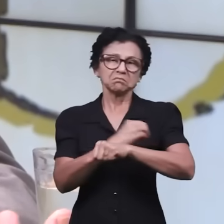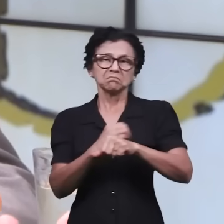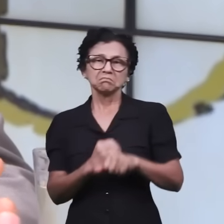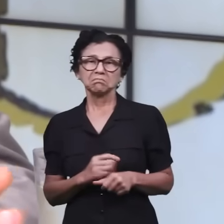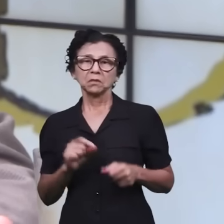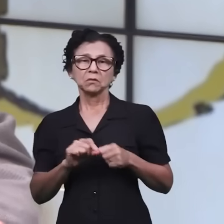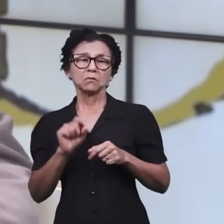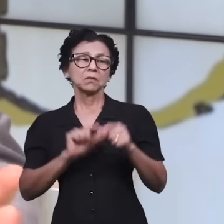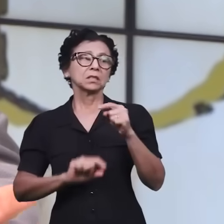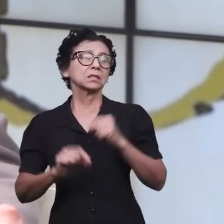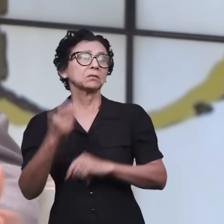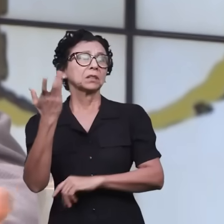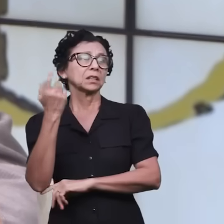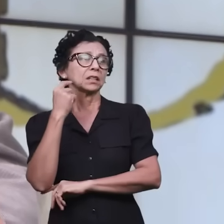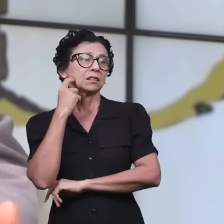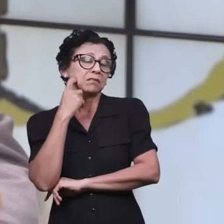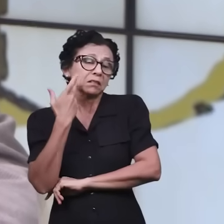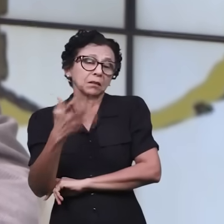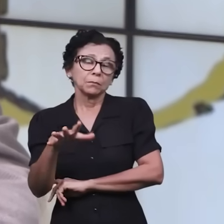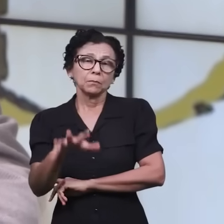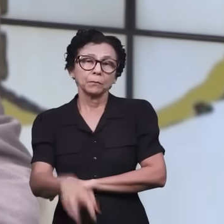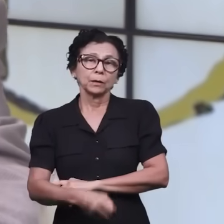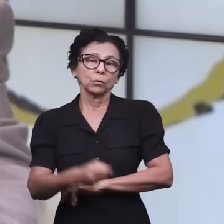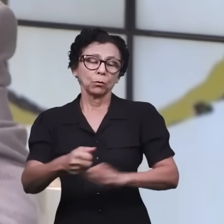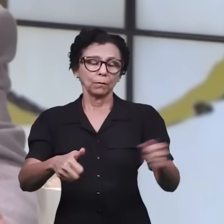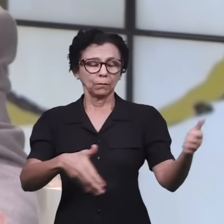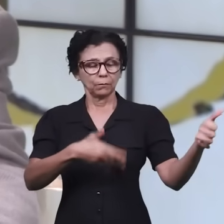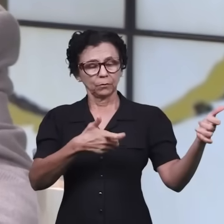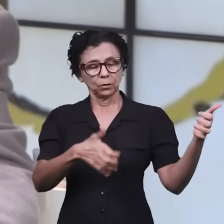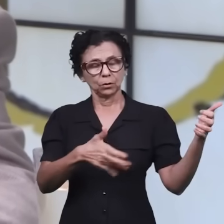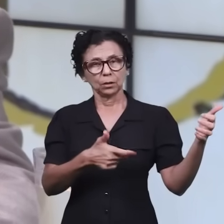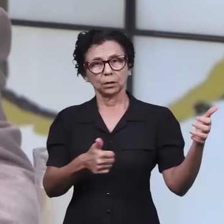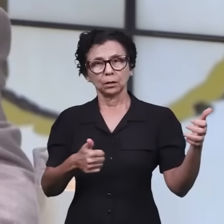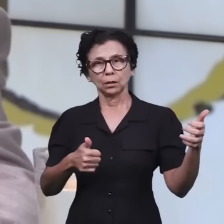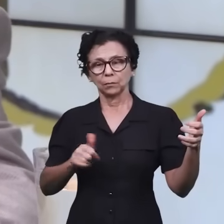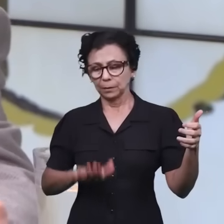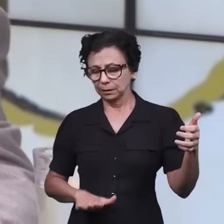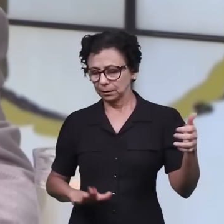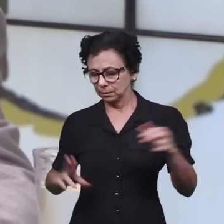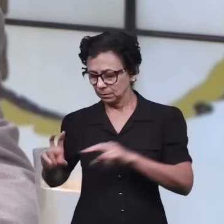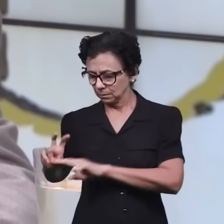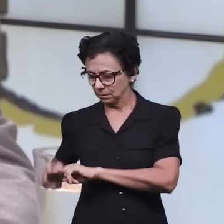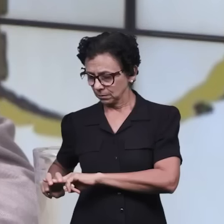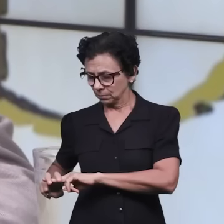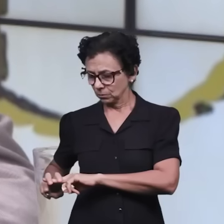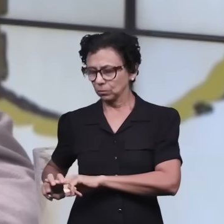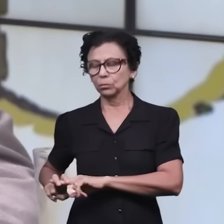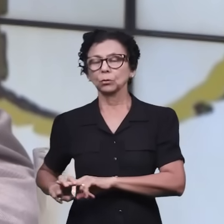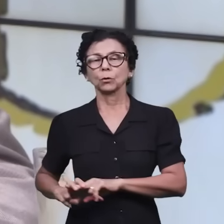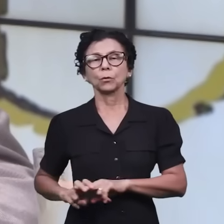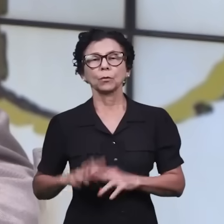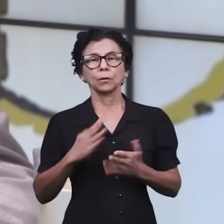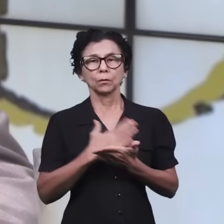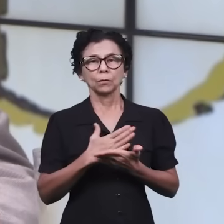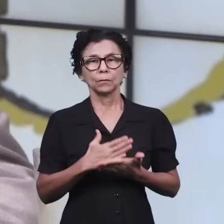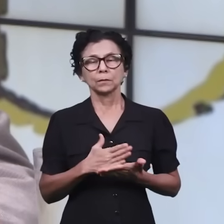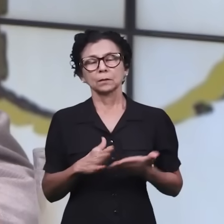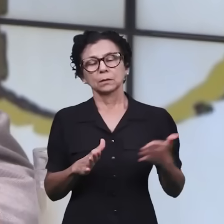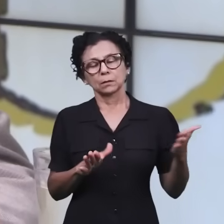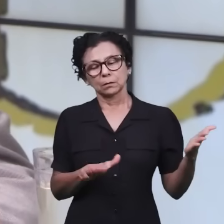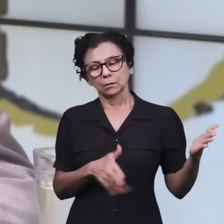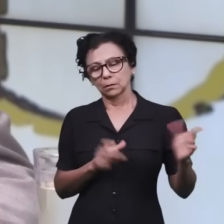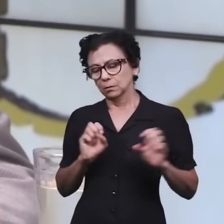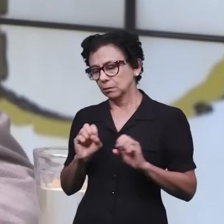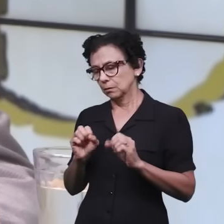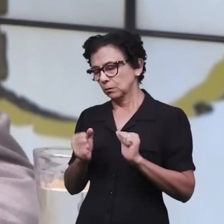sem saber muito o que fazer e ela pegou um violão, tinha uma criança sentada assim, ela sentou com essa criança e começou a ensinar um louvor